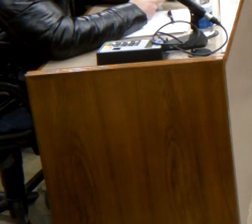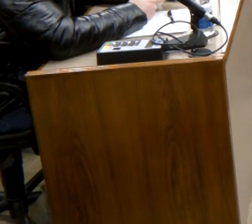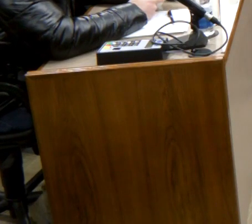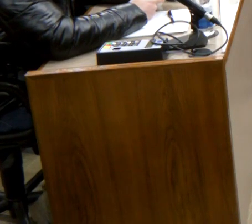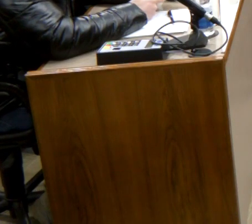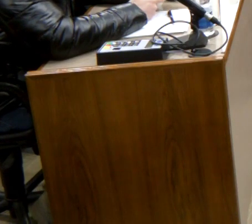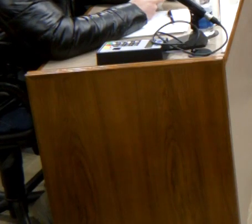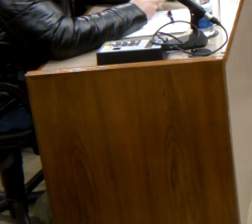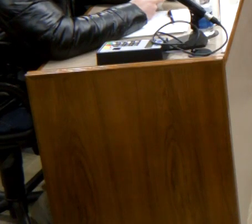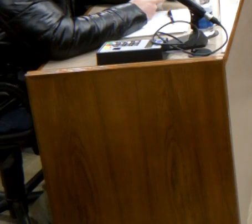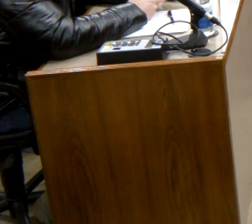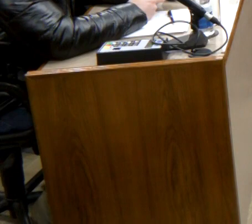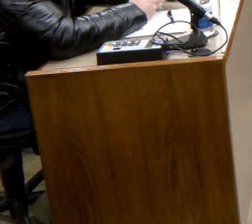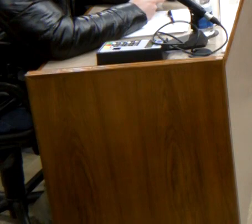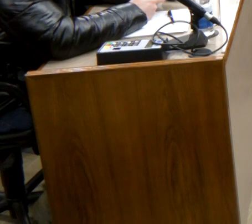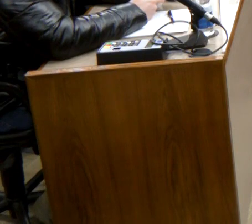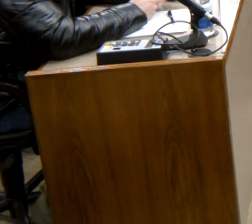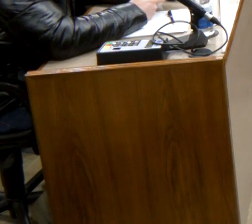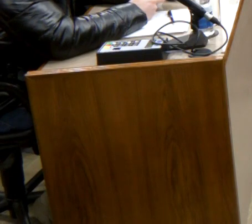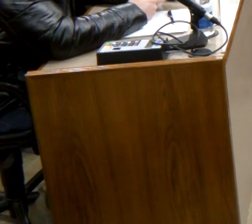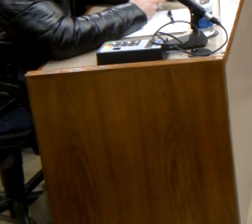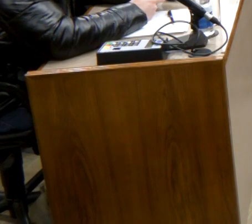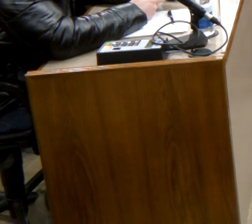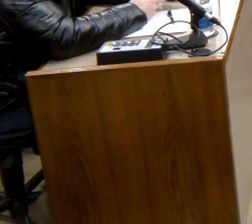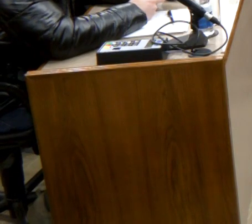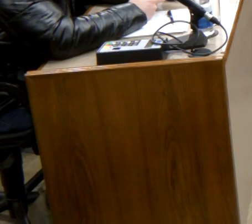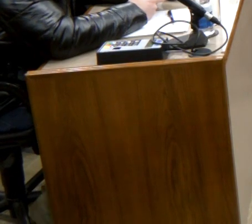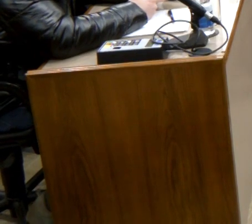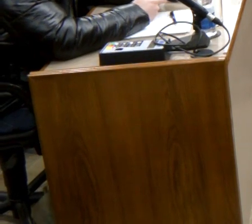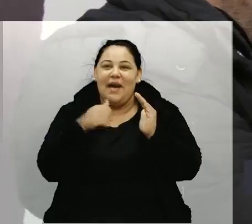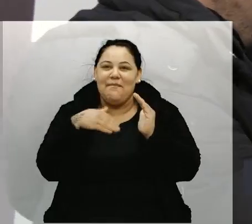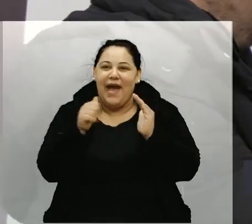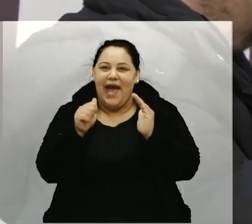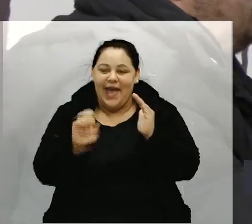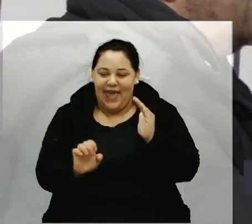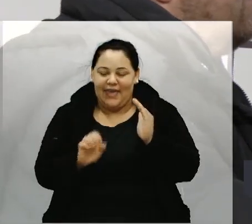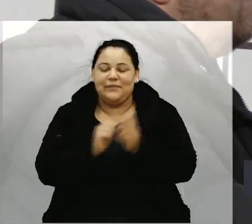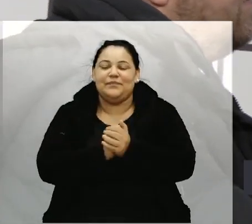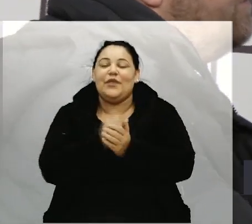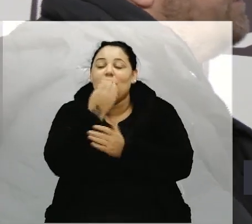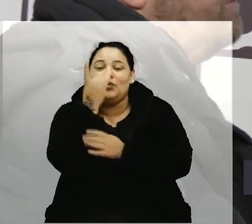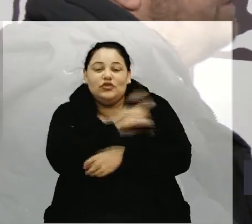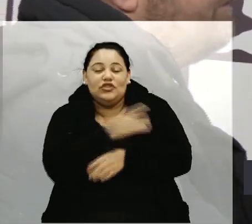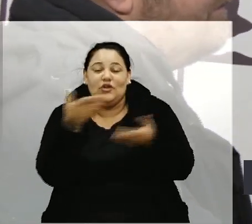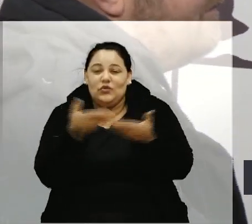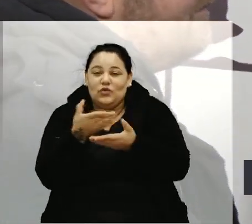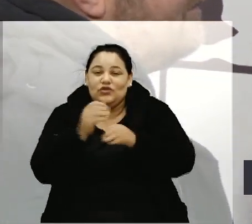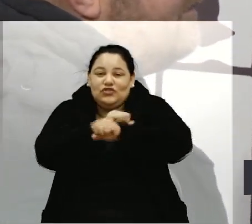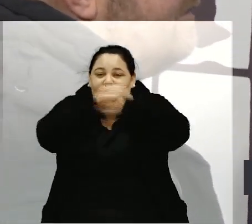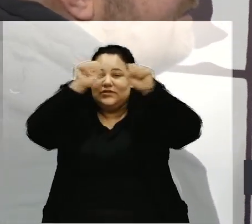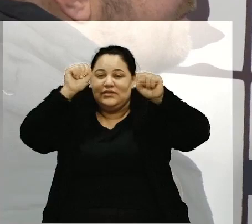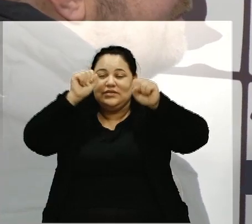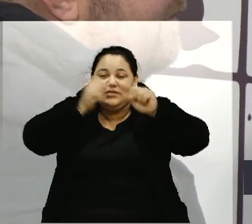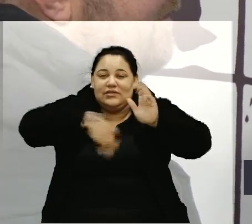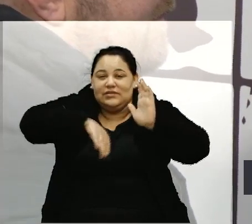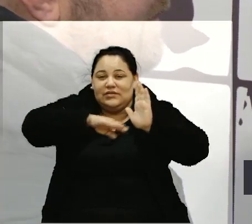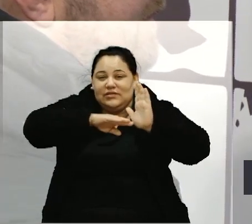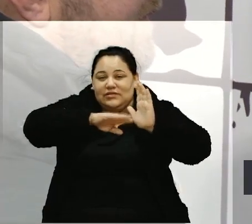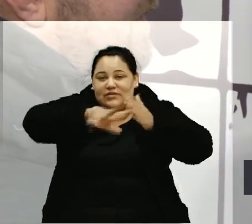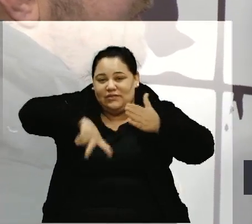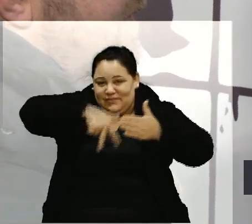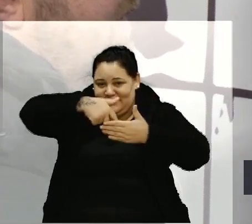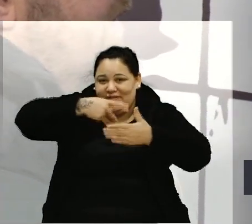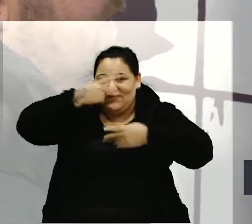água do Samai para as famílias atingidas pelas fortes chuvas na cidade. De uma indicação minha que possa para reduzir a